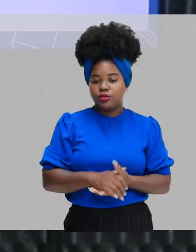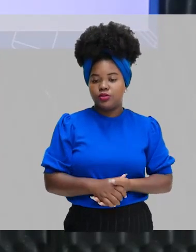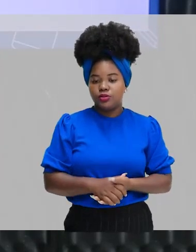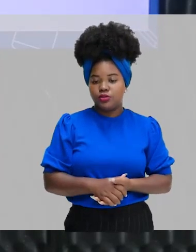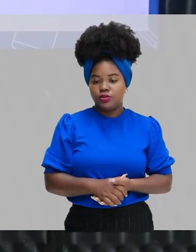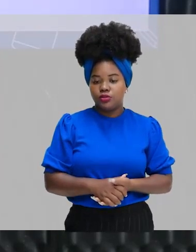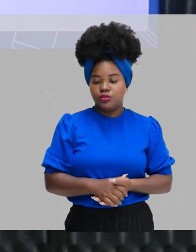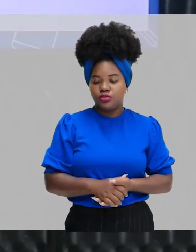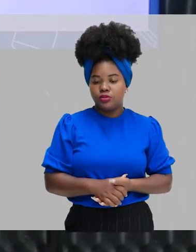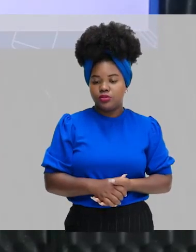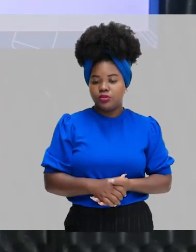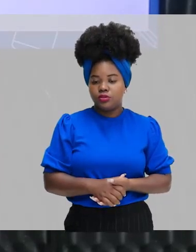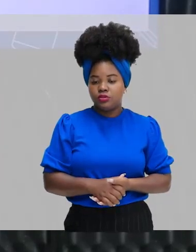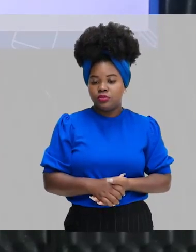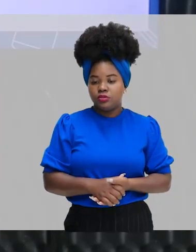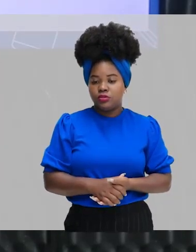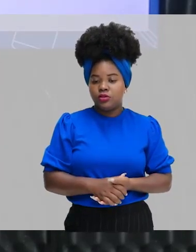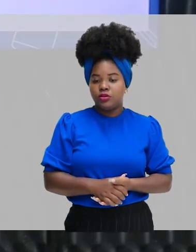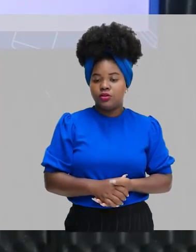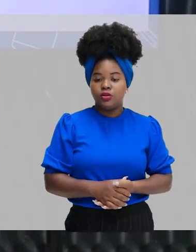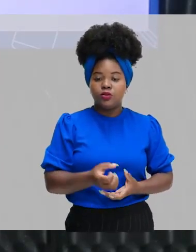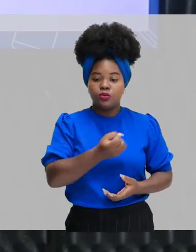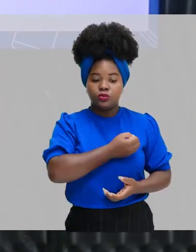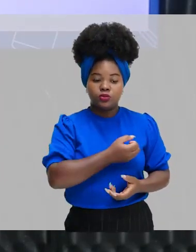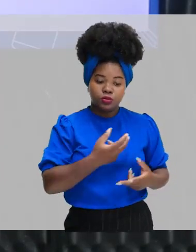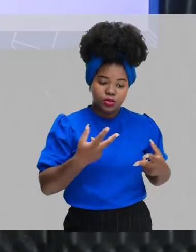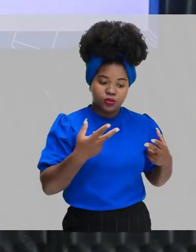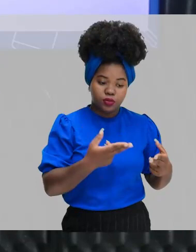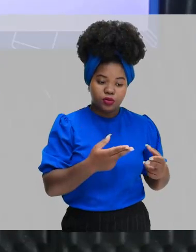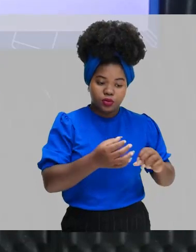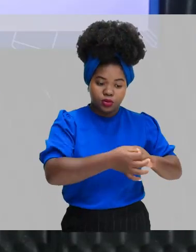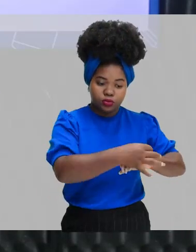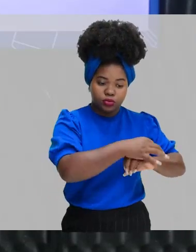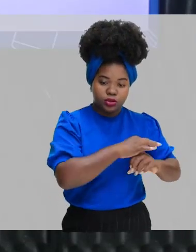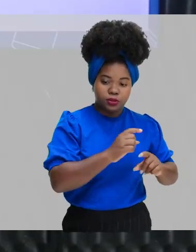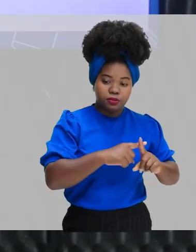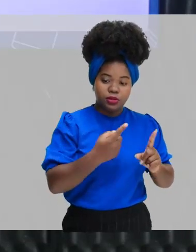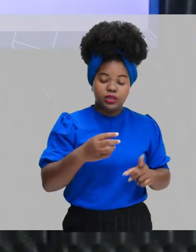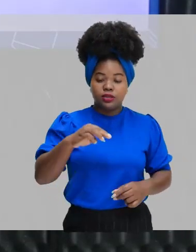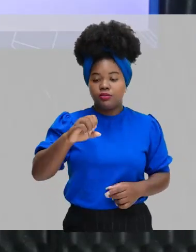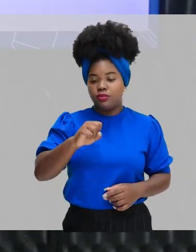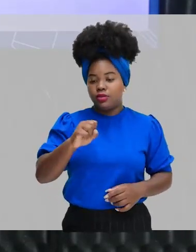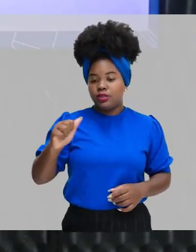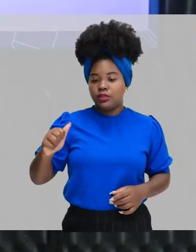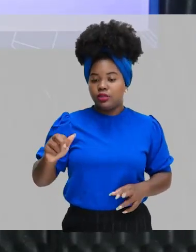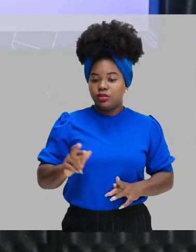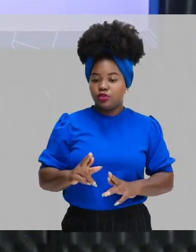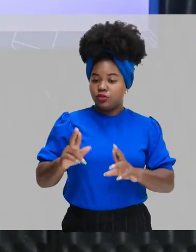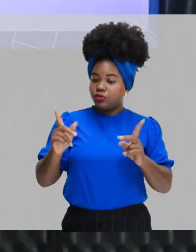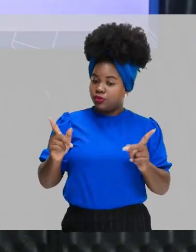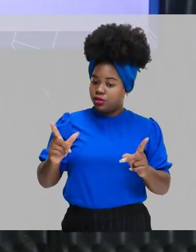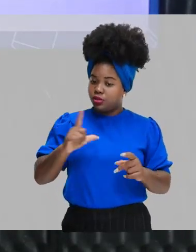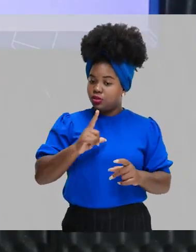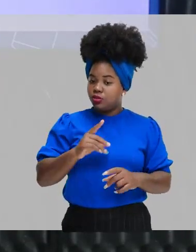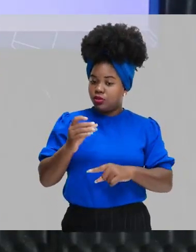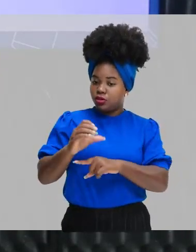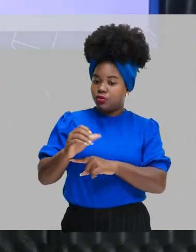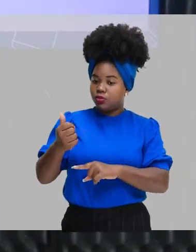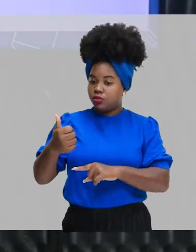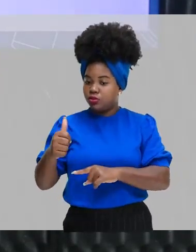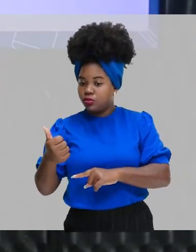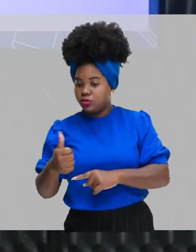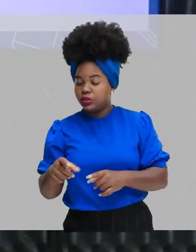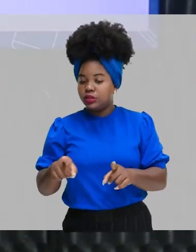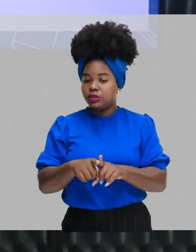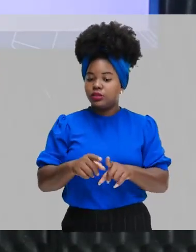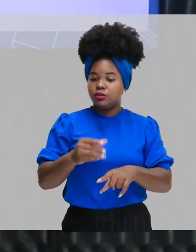né ou seja o mesmo número atômico mas massas diferentes Então eu tenho o carbono 11 eu tenho o